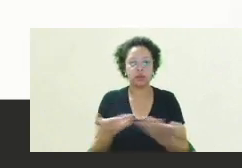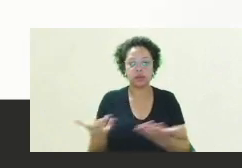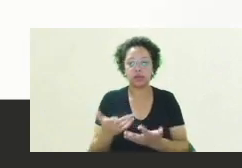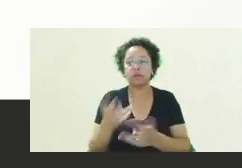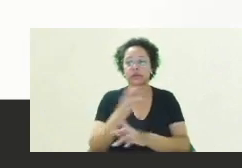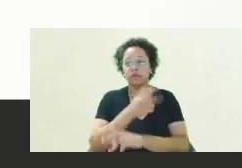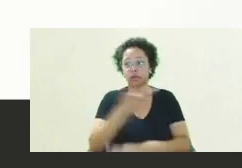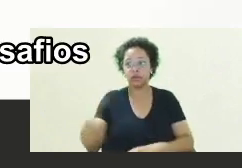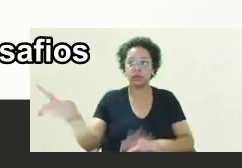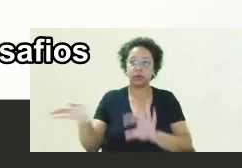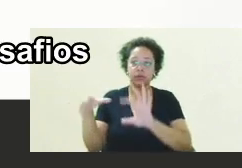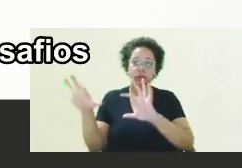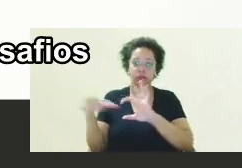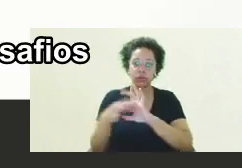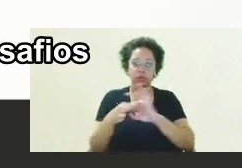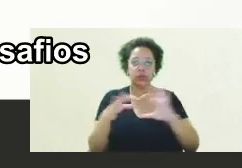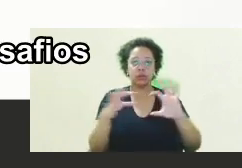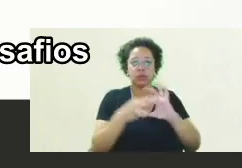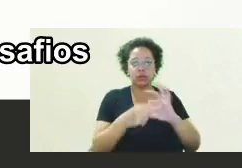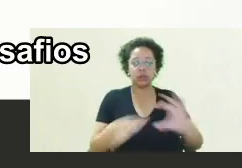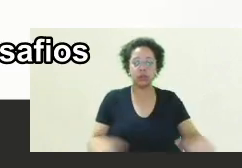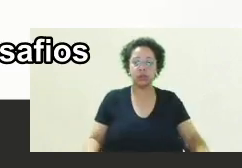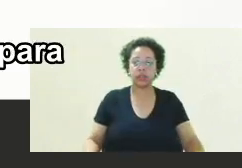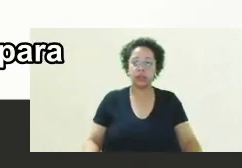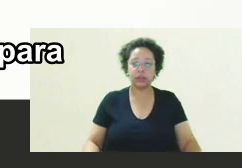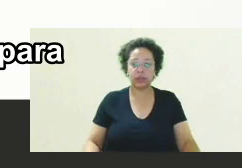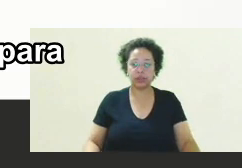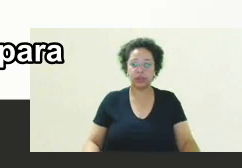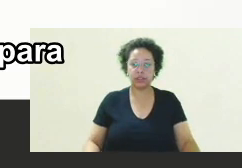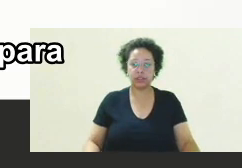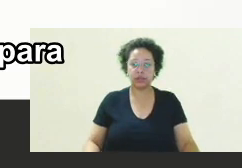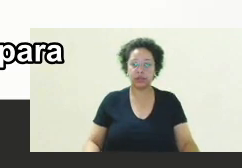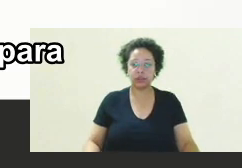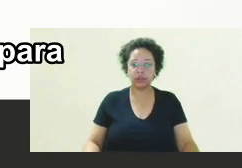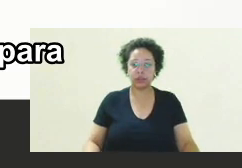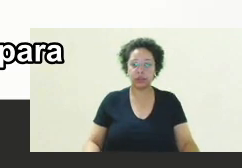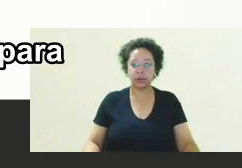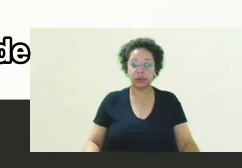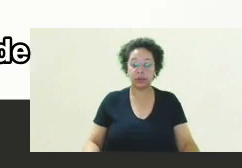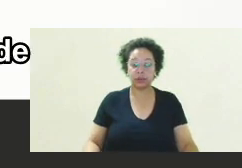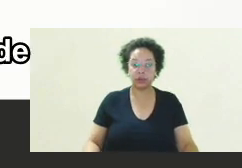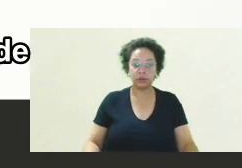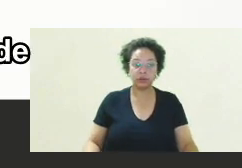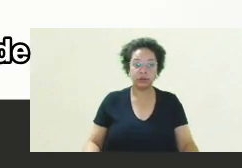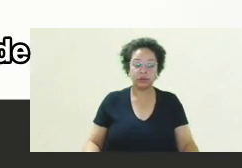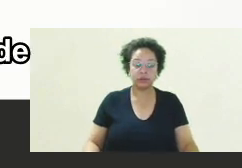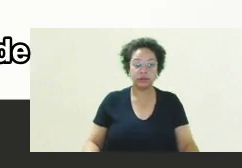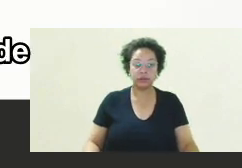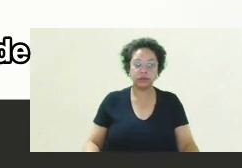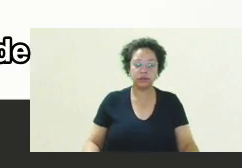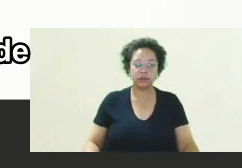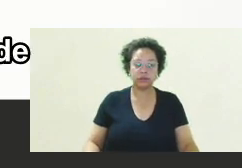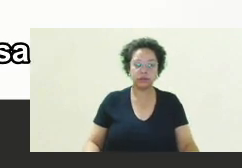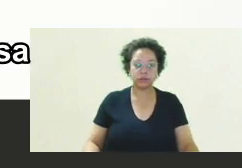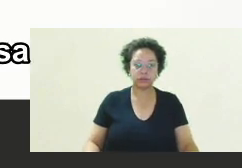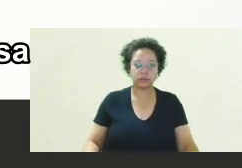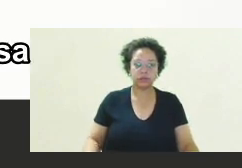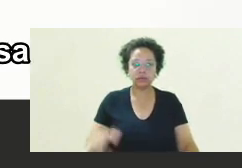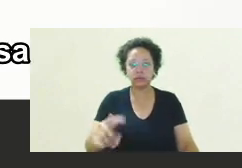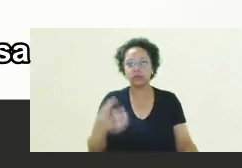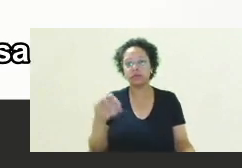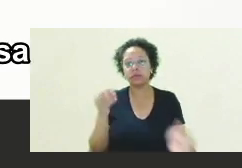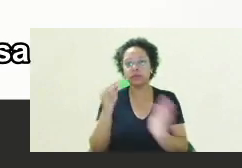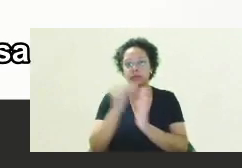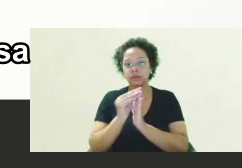contexto, que é o contexto dos desafios que a gente enfrentou para colocar essa